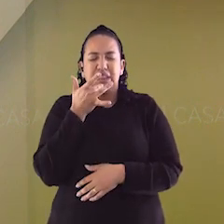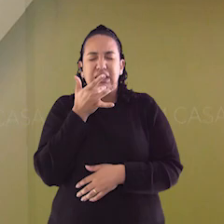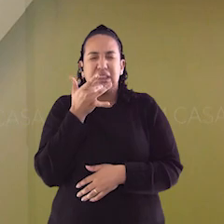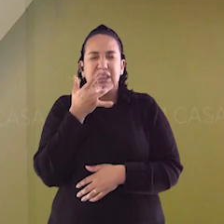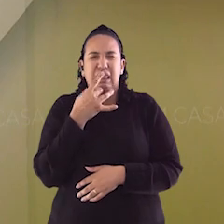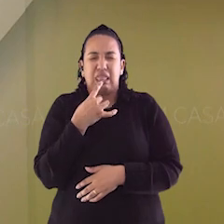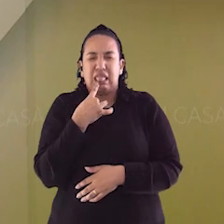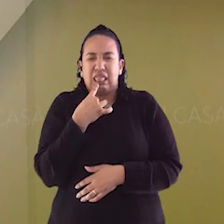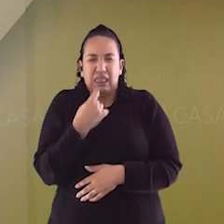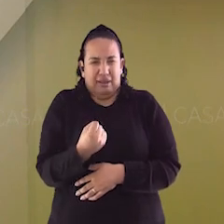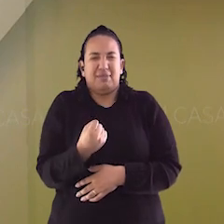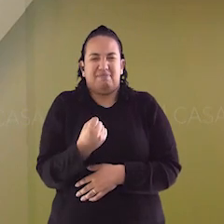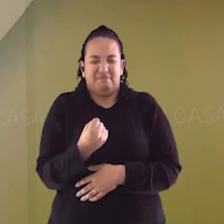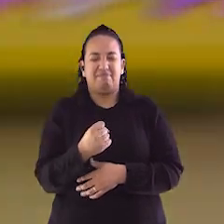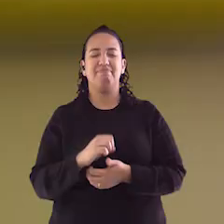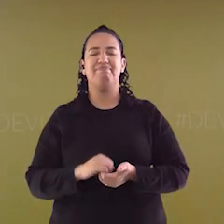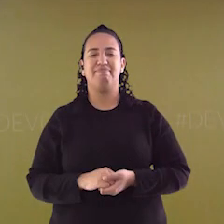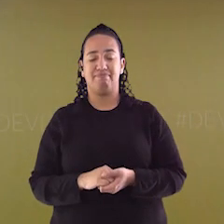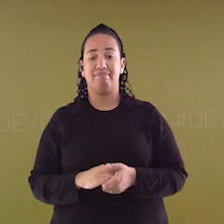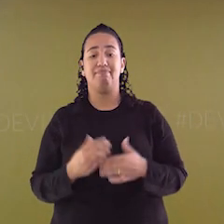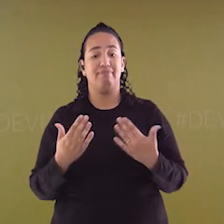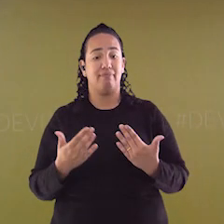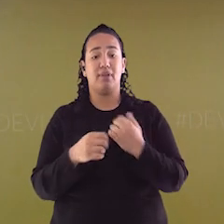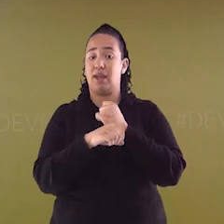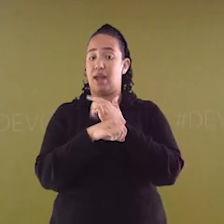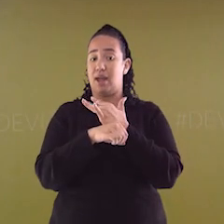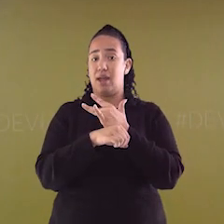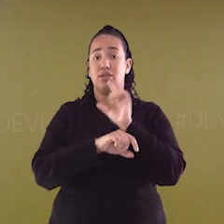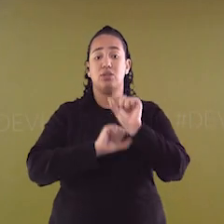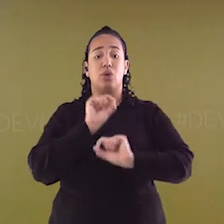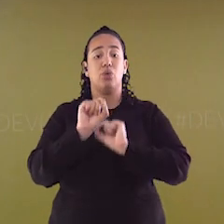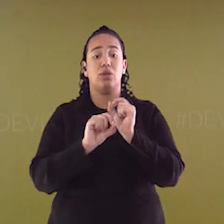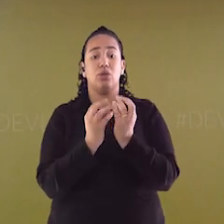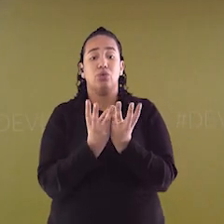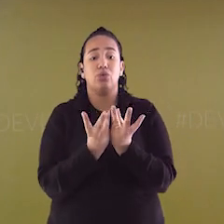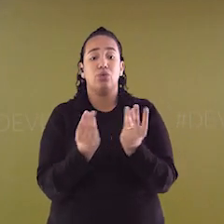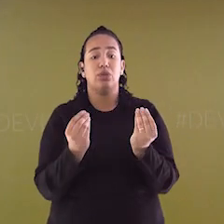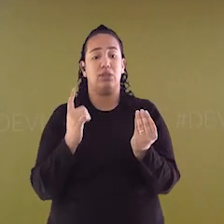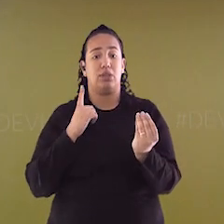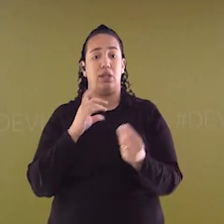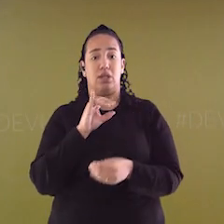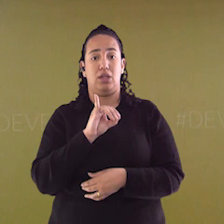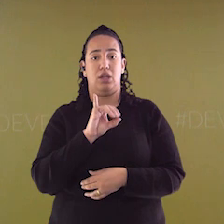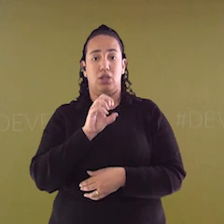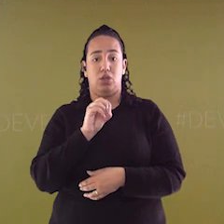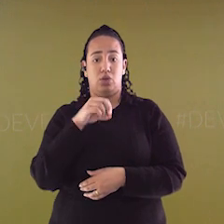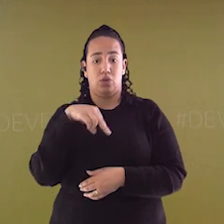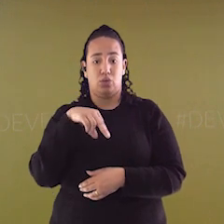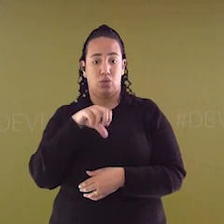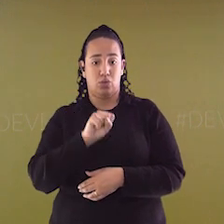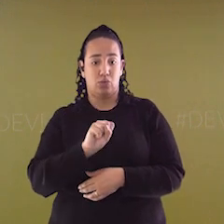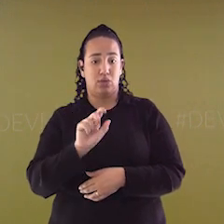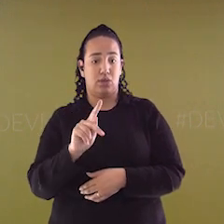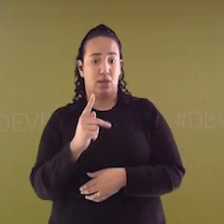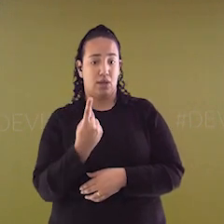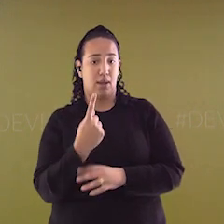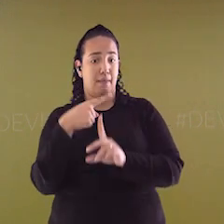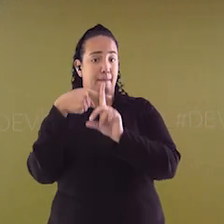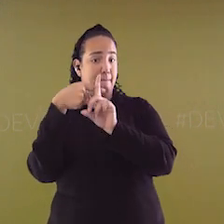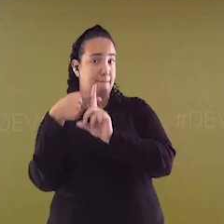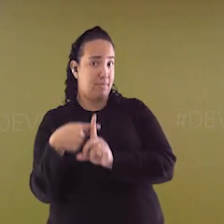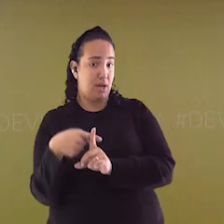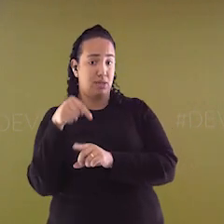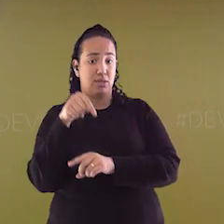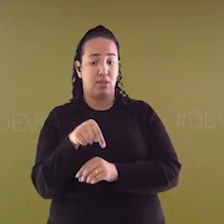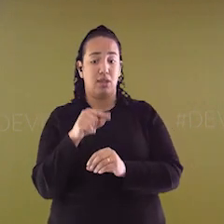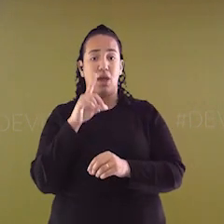um gosto meio azedo. Os ácidos são substâncias que liberam o íon H+ em uma solução